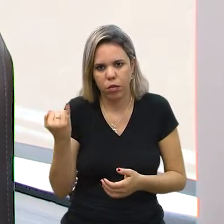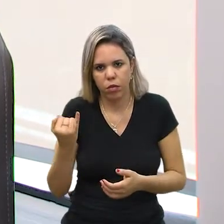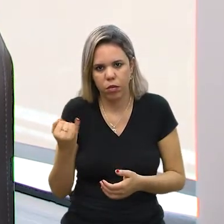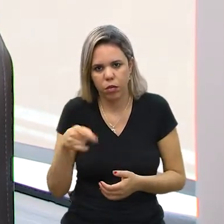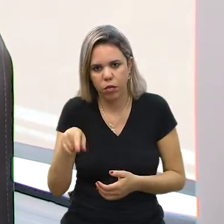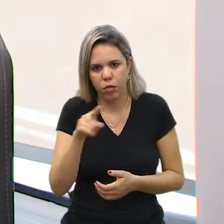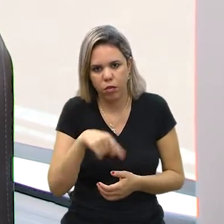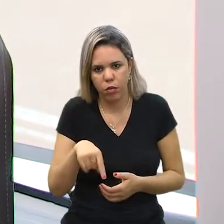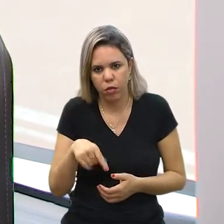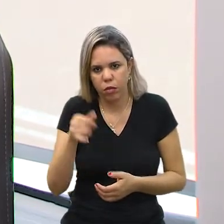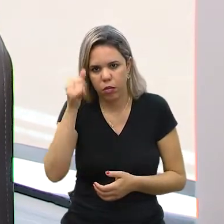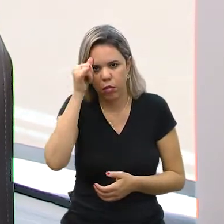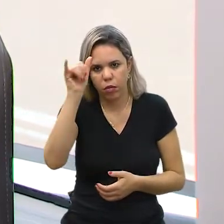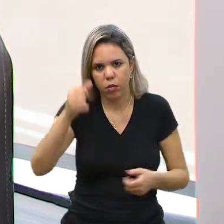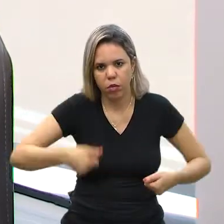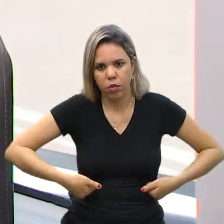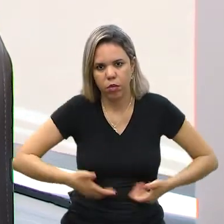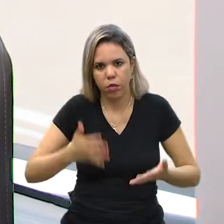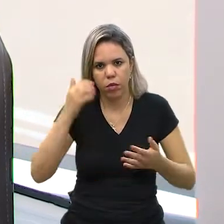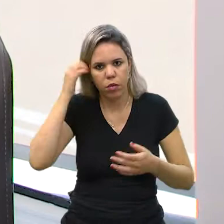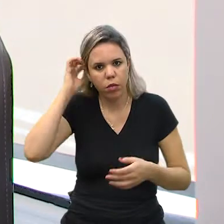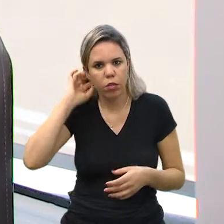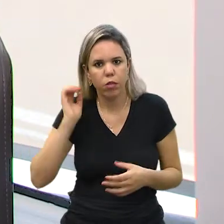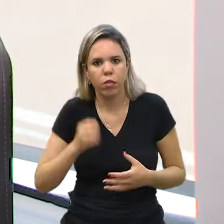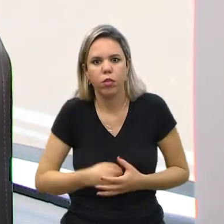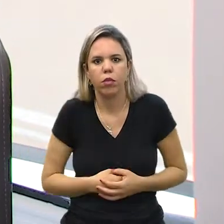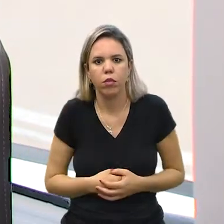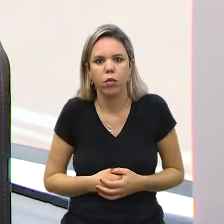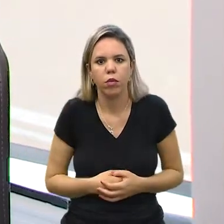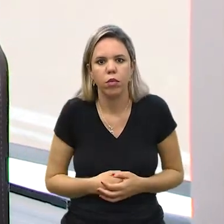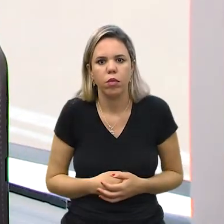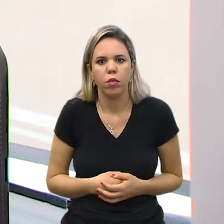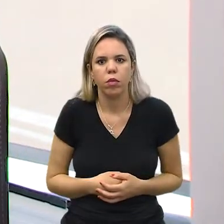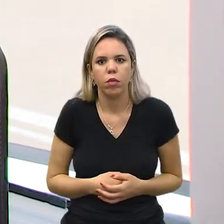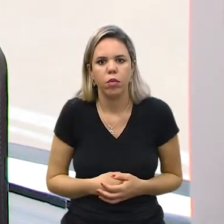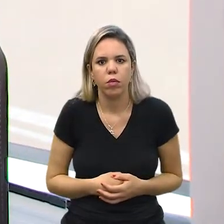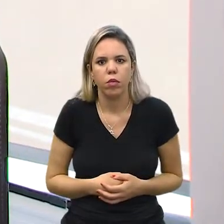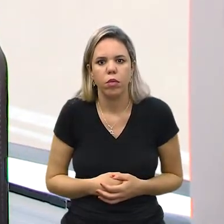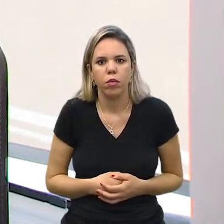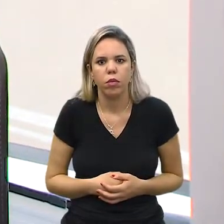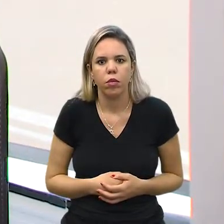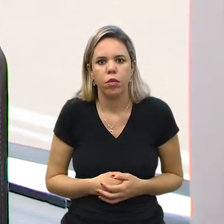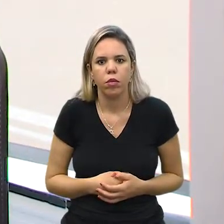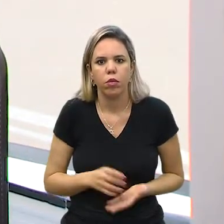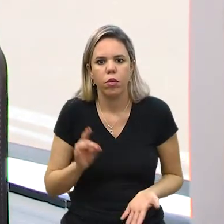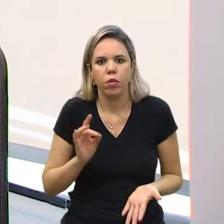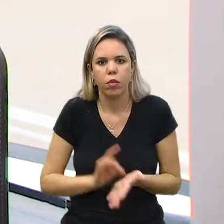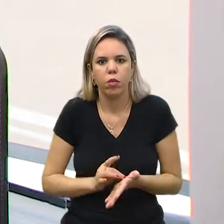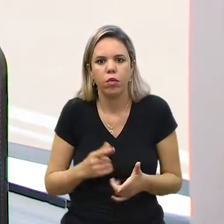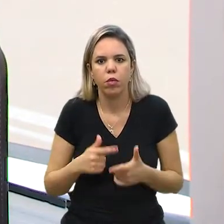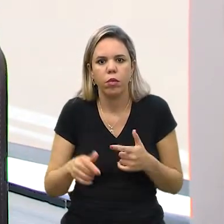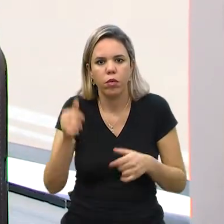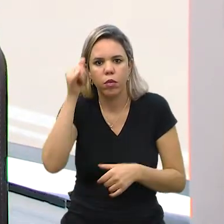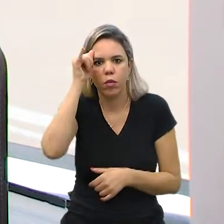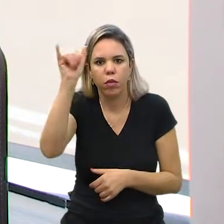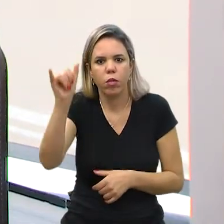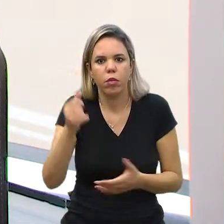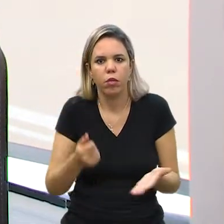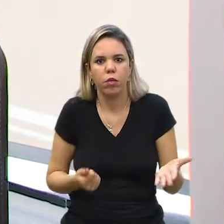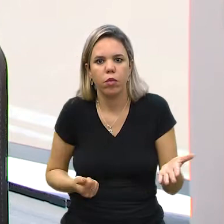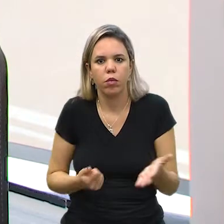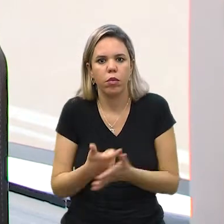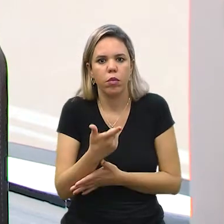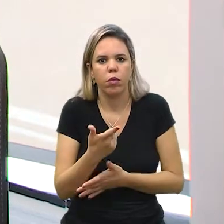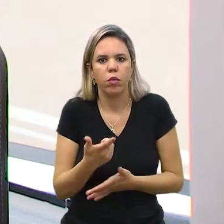para você evitar gastos desnecessários, tá? Outro fato para evitar uma